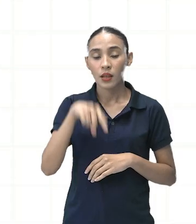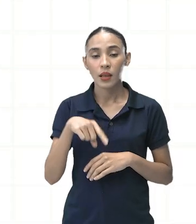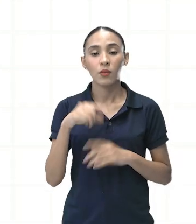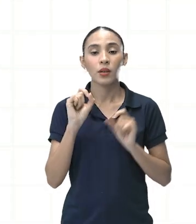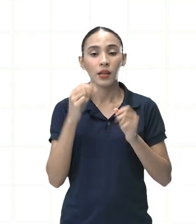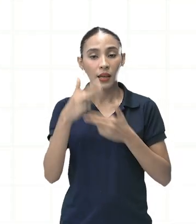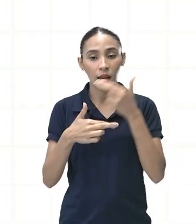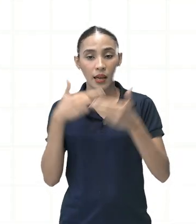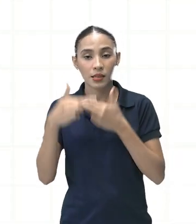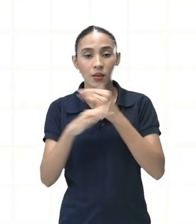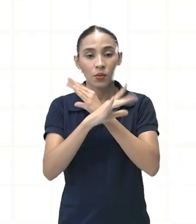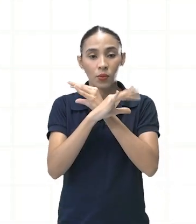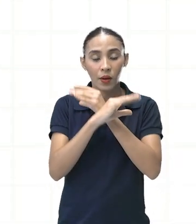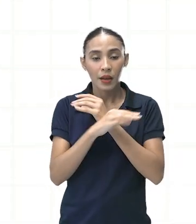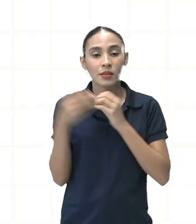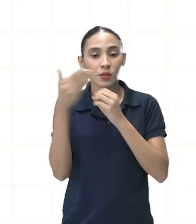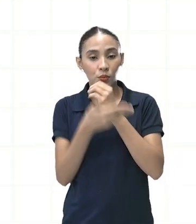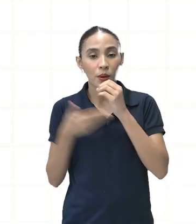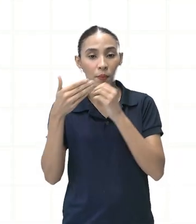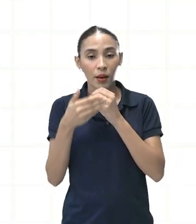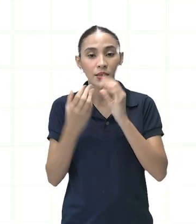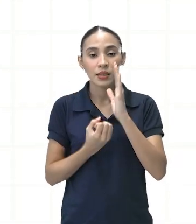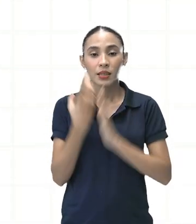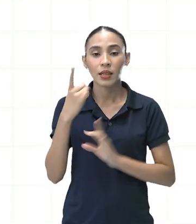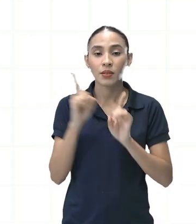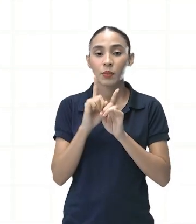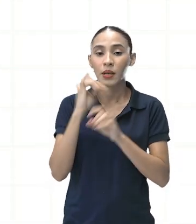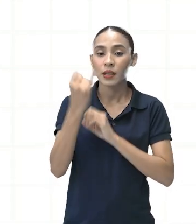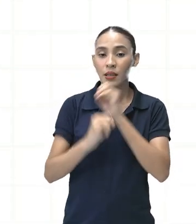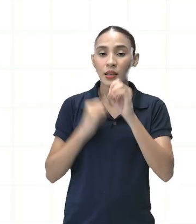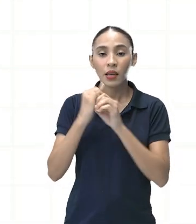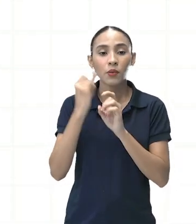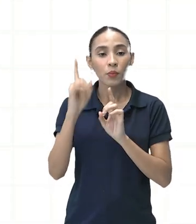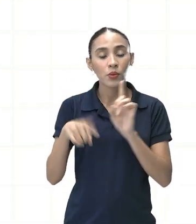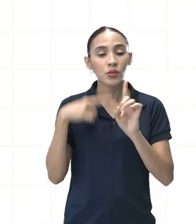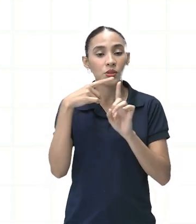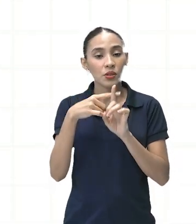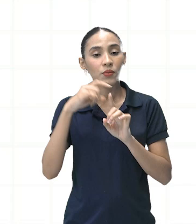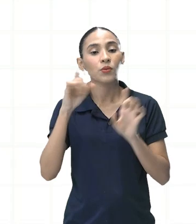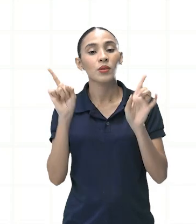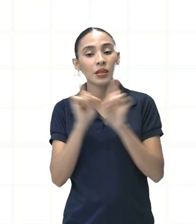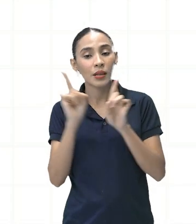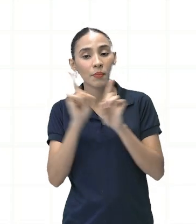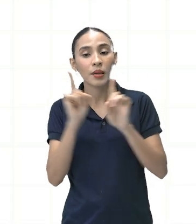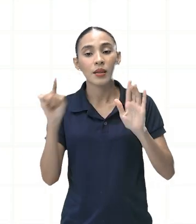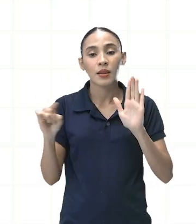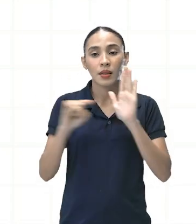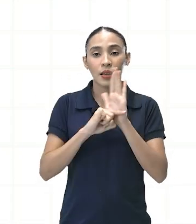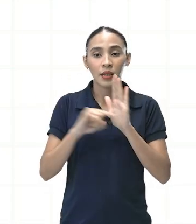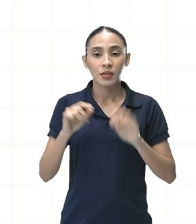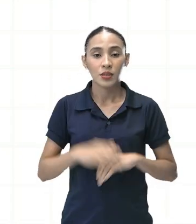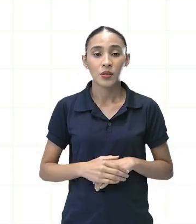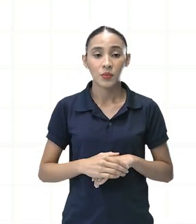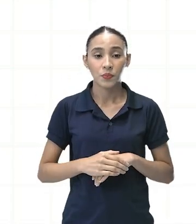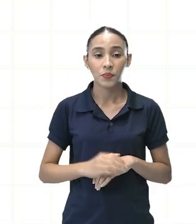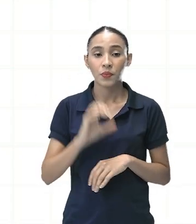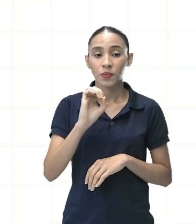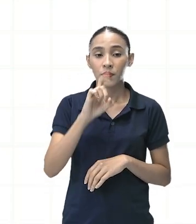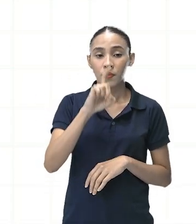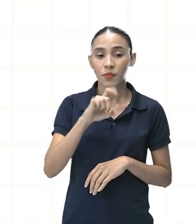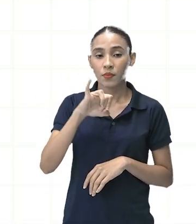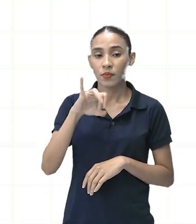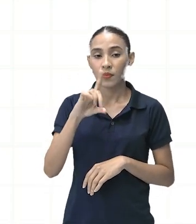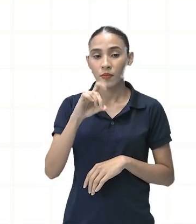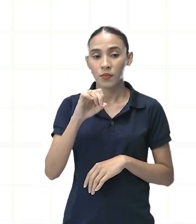da reação entre o ácido e uma base formados por íons positivos e negativos. E os óxidos,